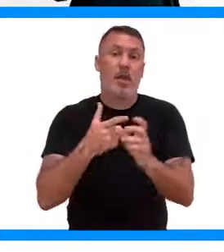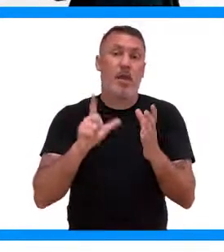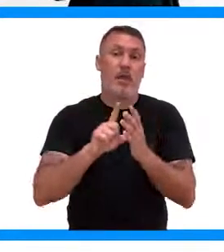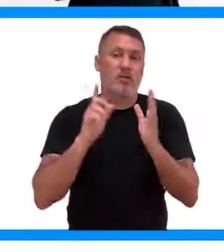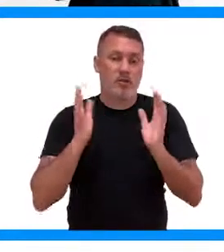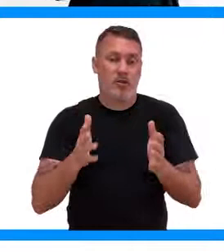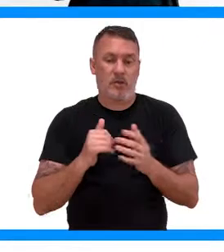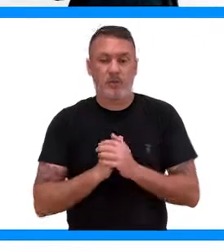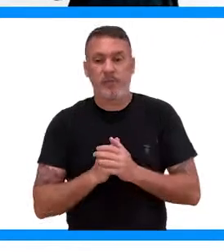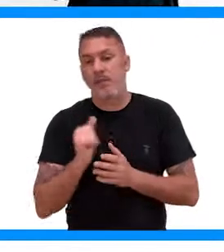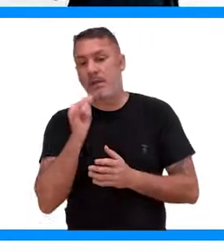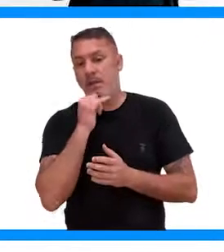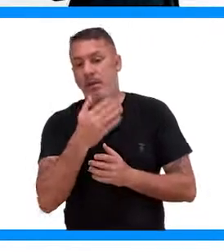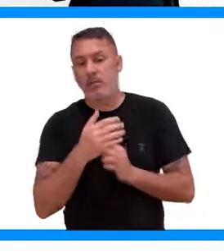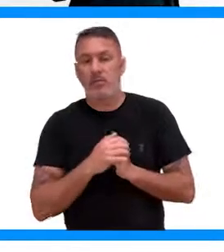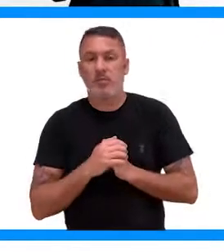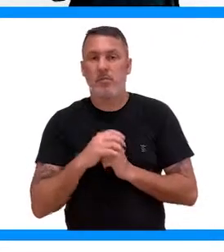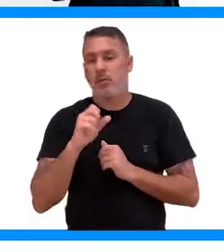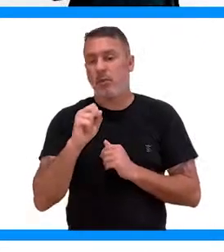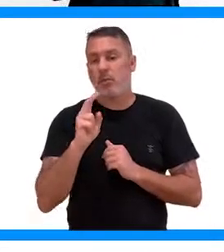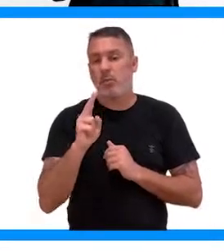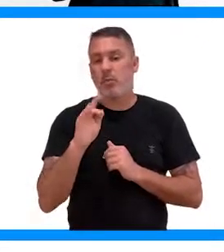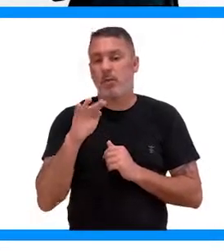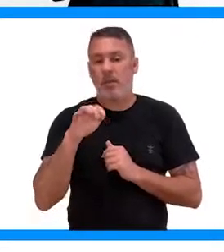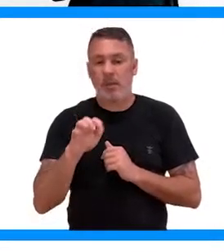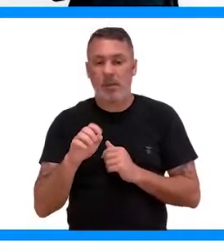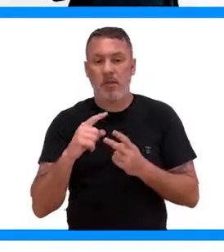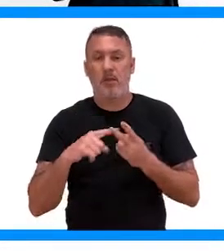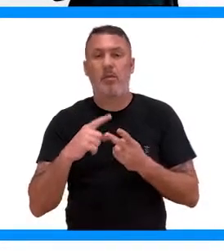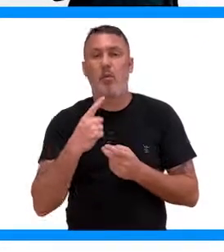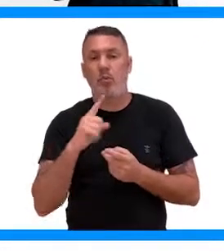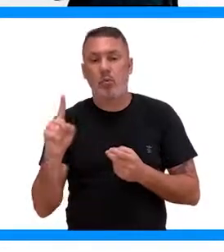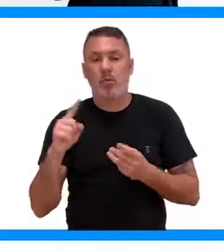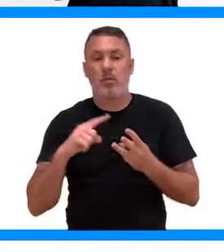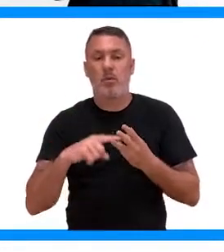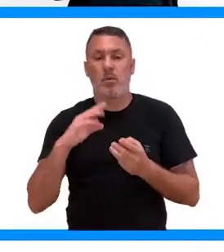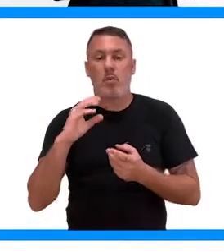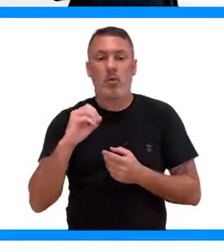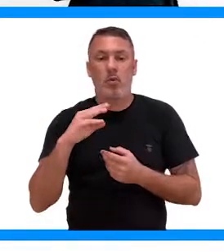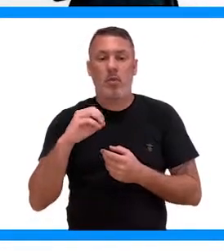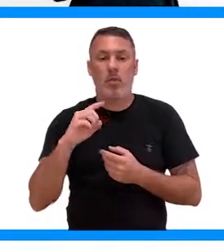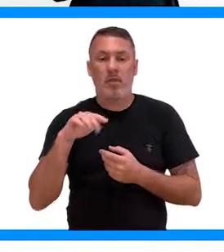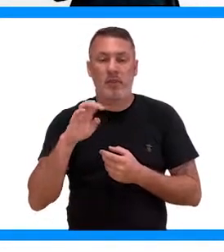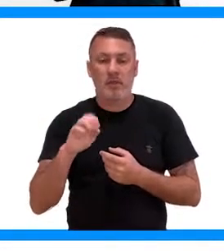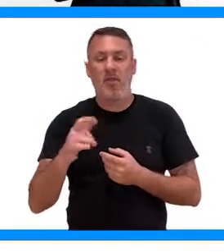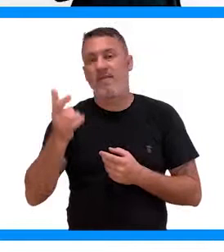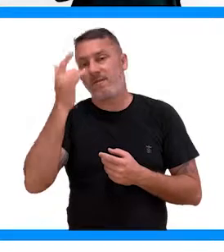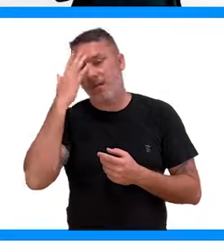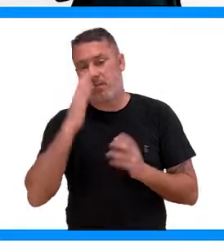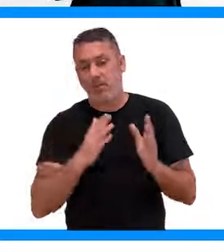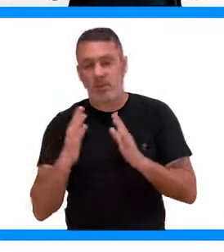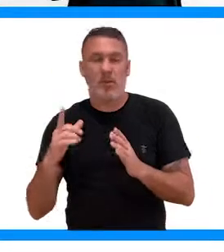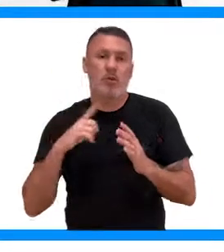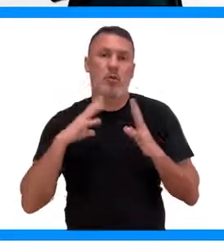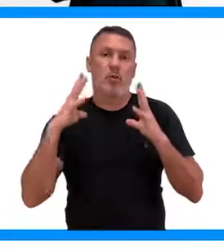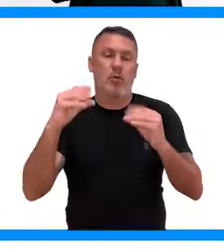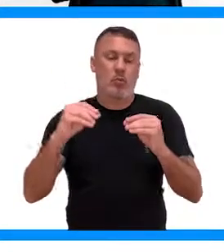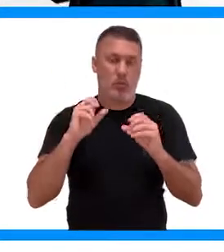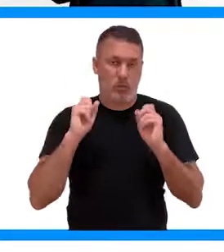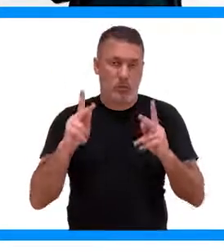que já levavam acento. Exemplos: subitamente, ultimamente, comodamente,